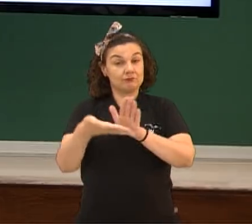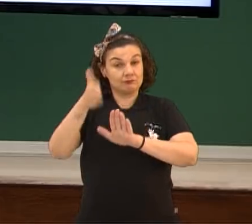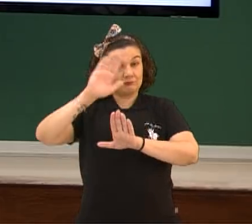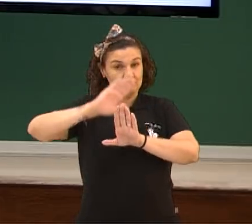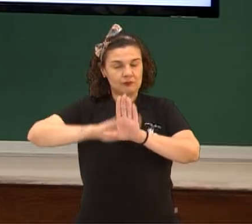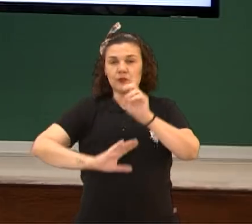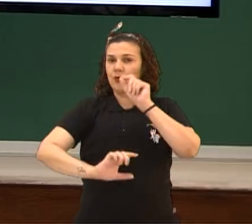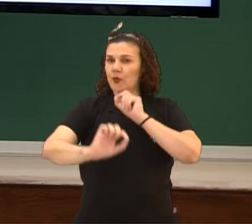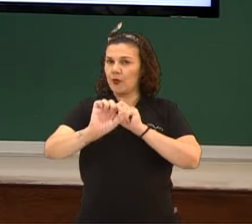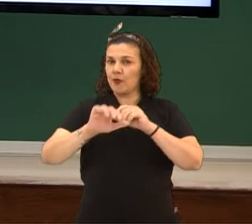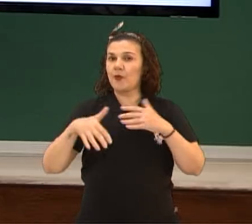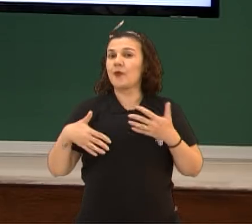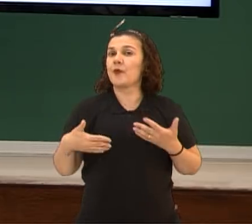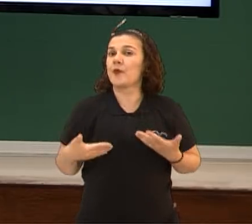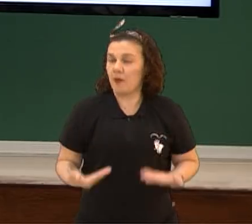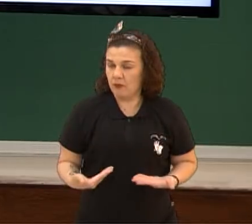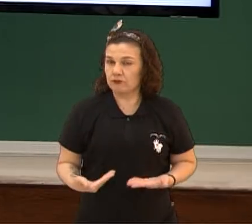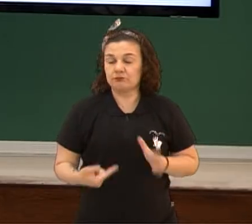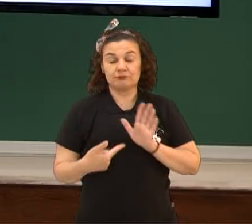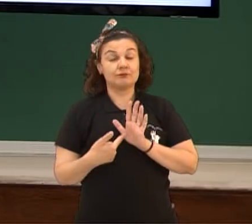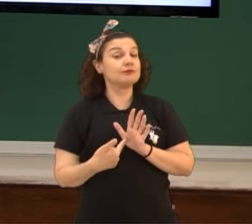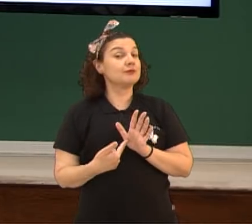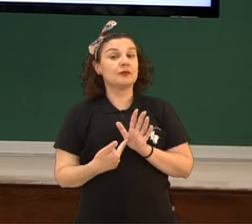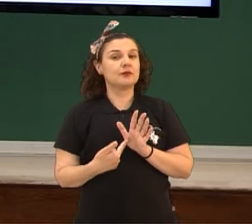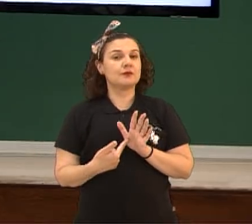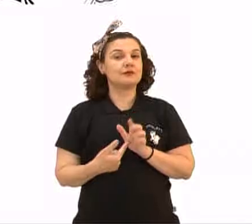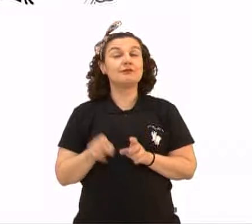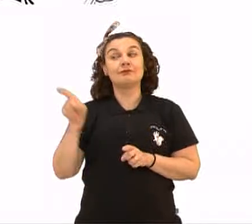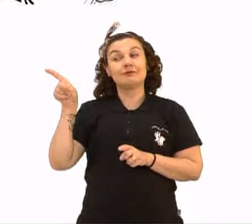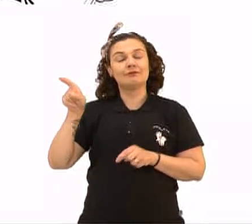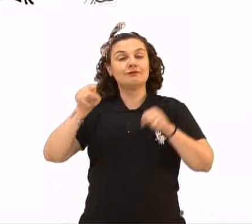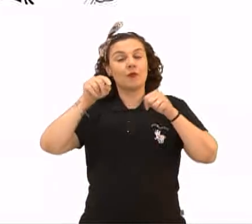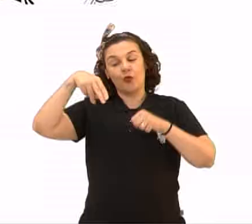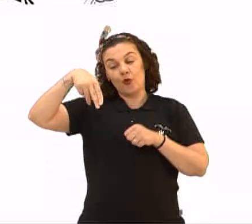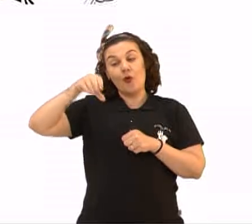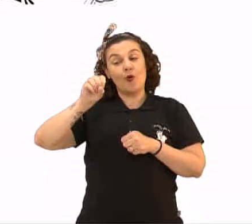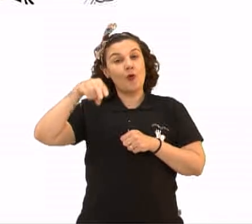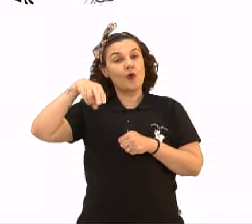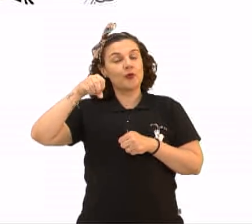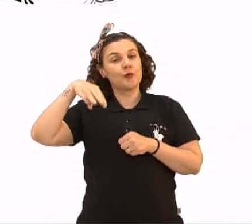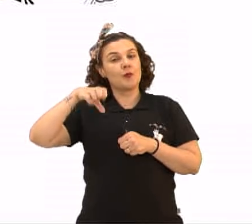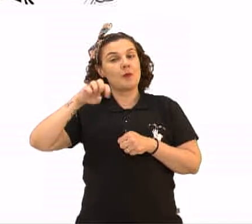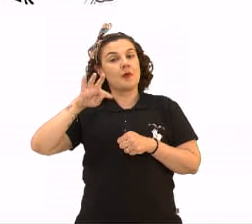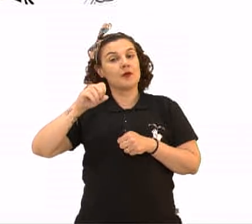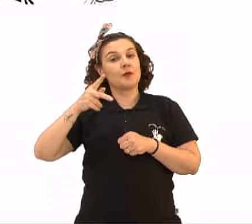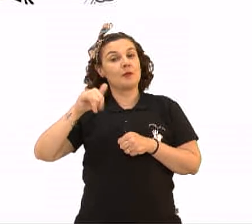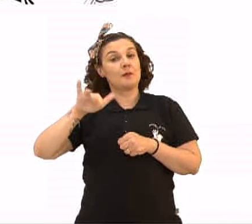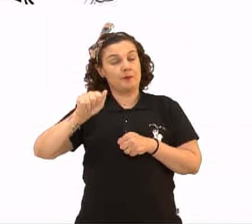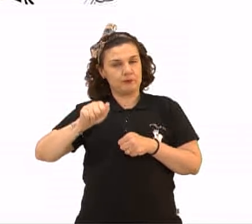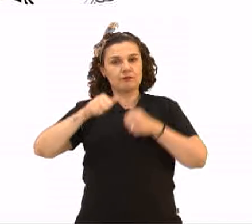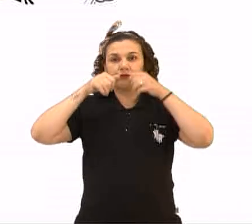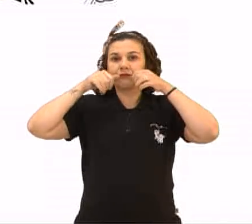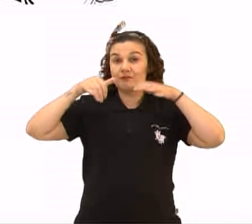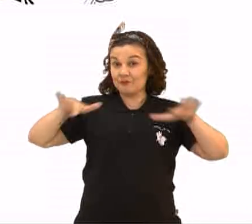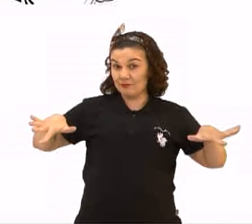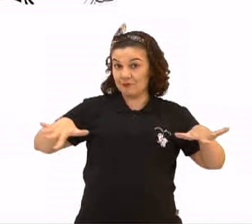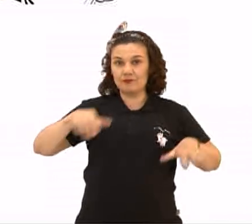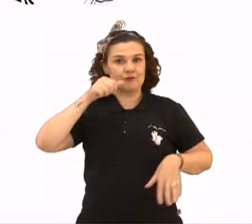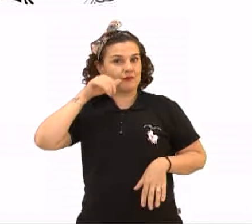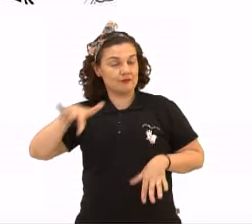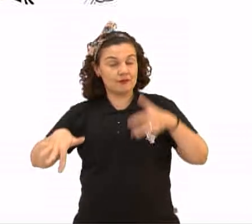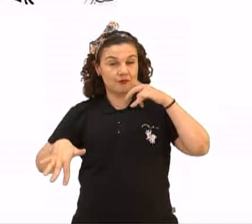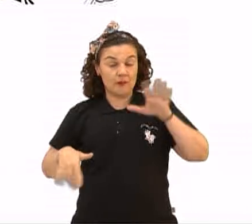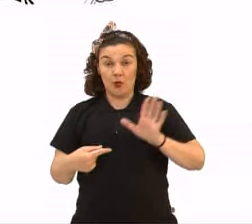linguagem que vai caracterizar esse som. Que figura de linguagem é essa? É a onomatopeia. Então, sempre que necessário for,